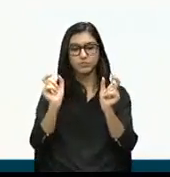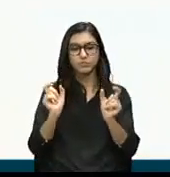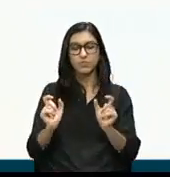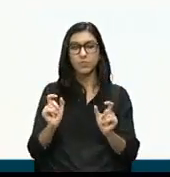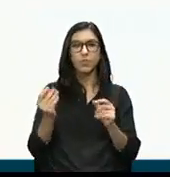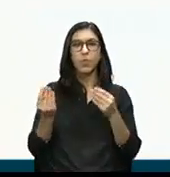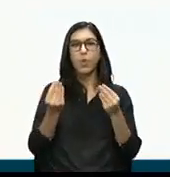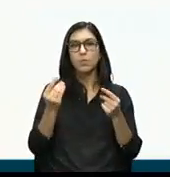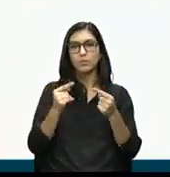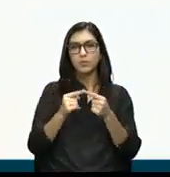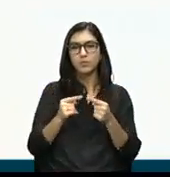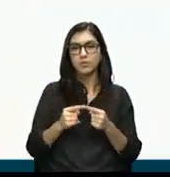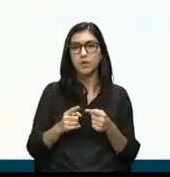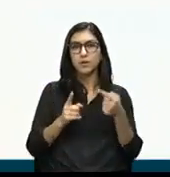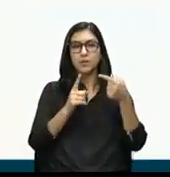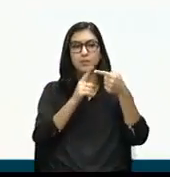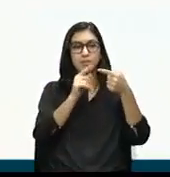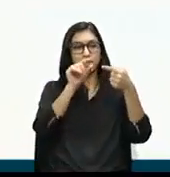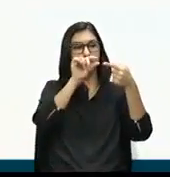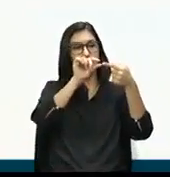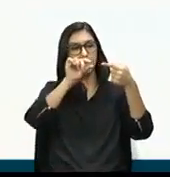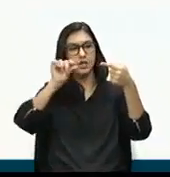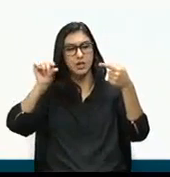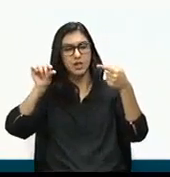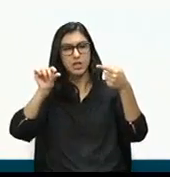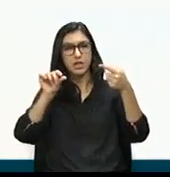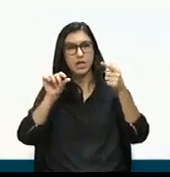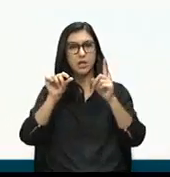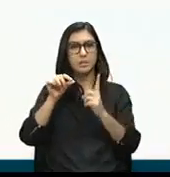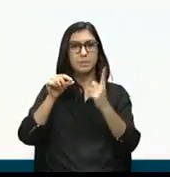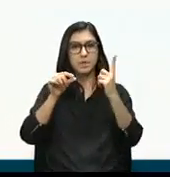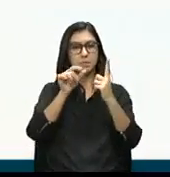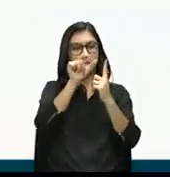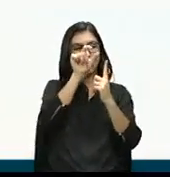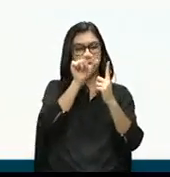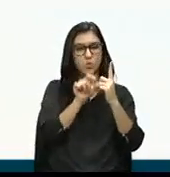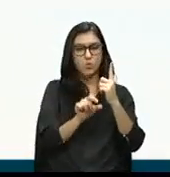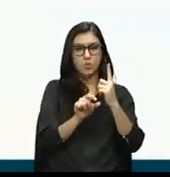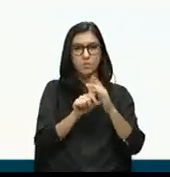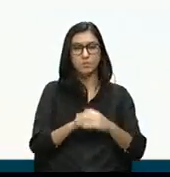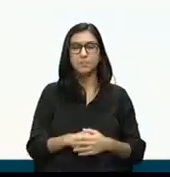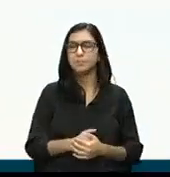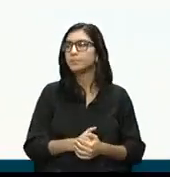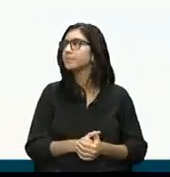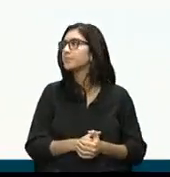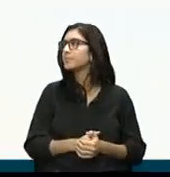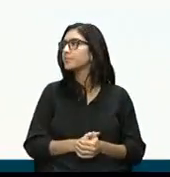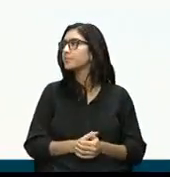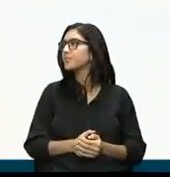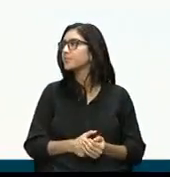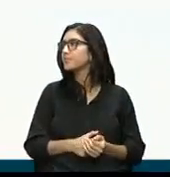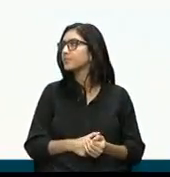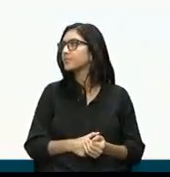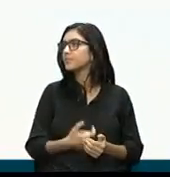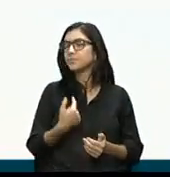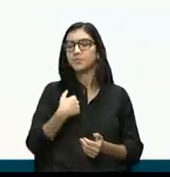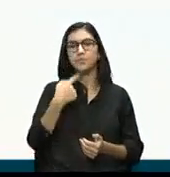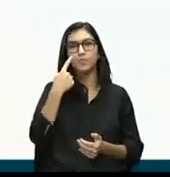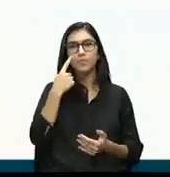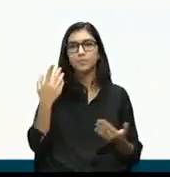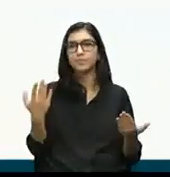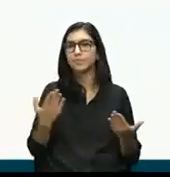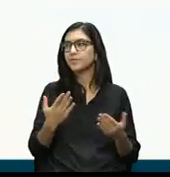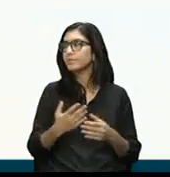essa combinação? Primeira linha, primeira coluna. Então, eu vou determinar